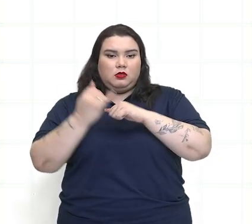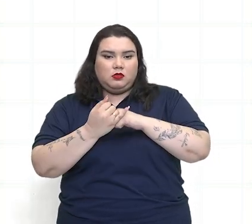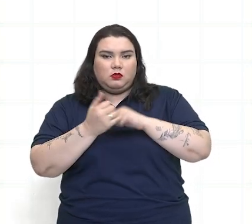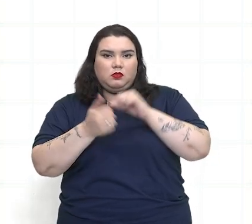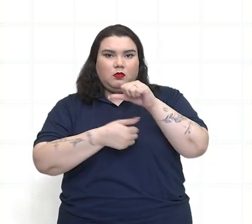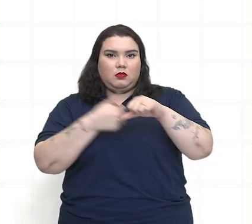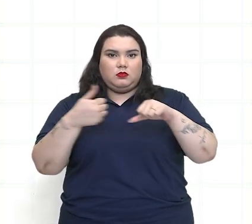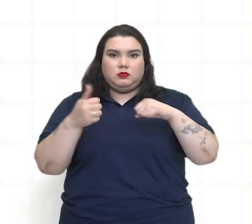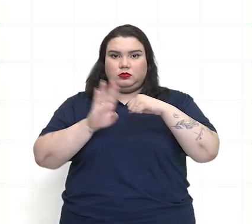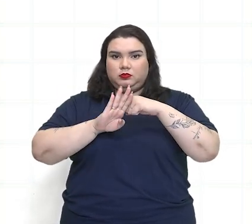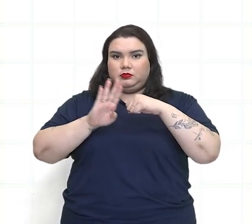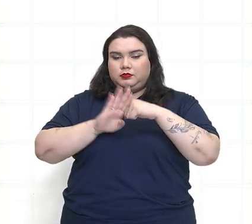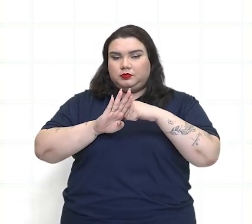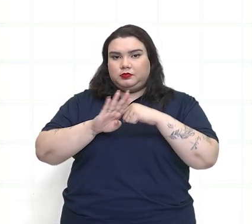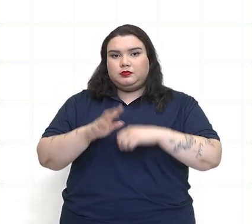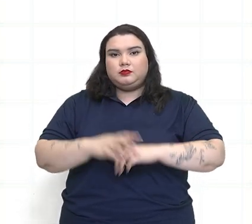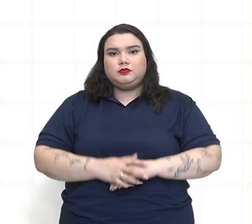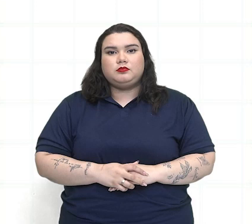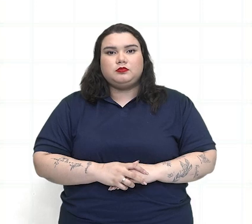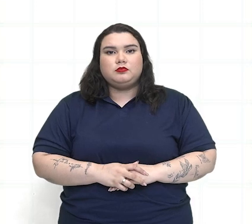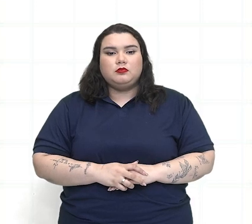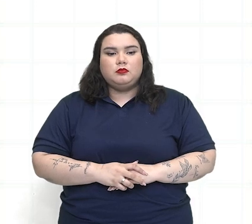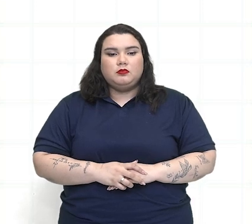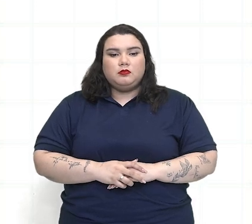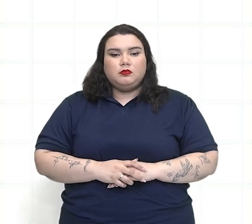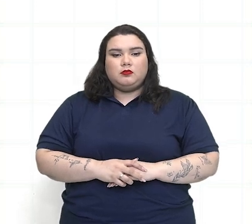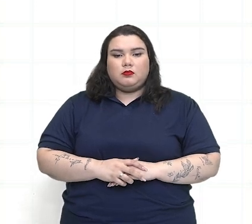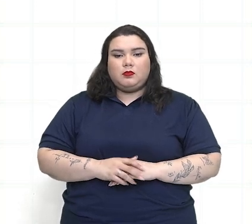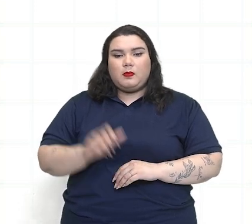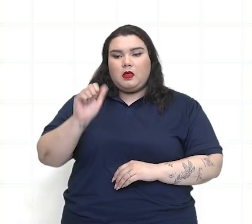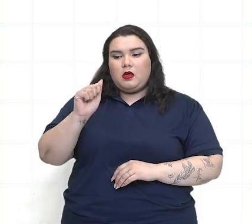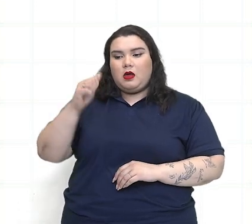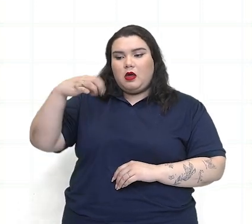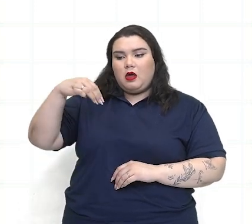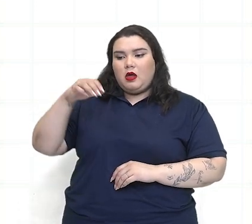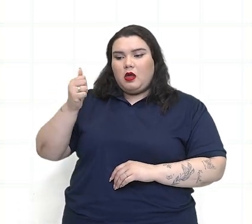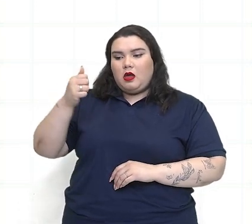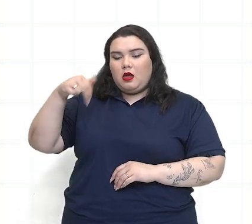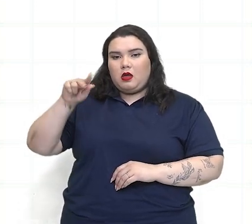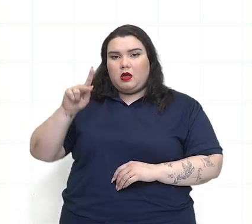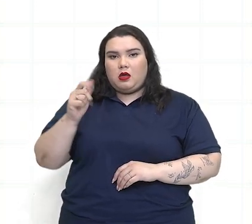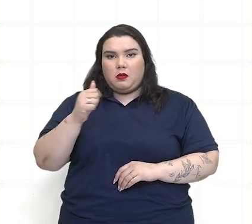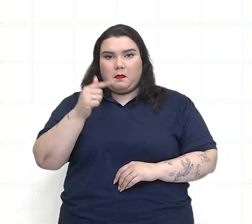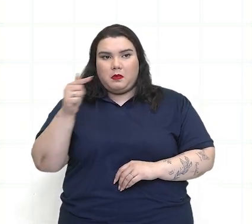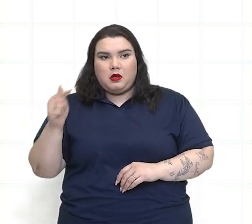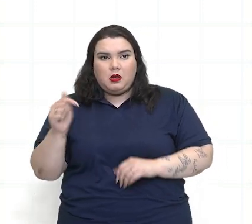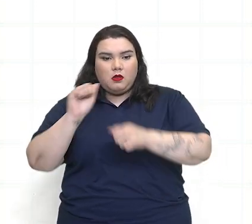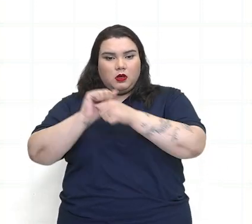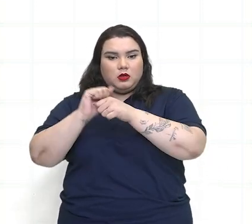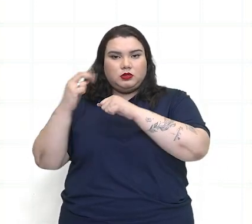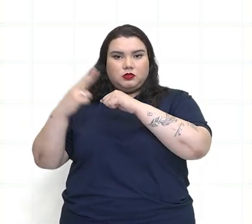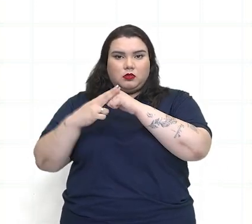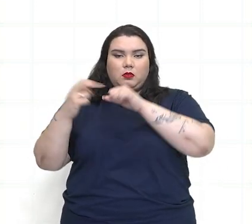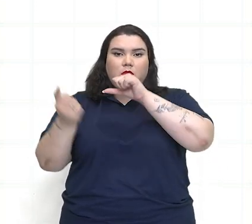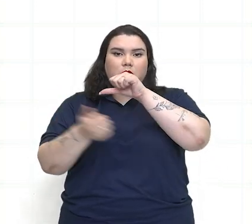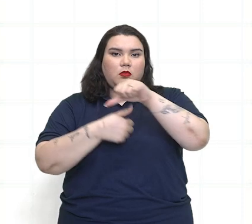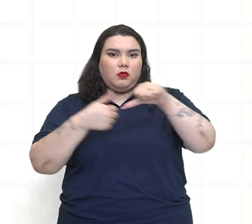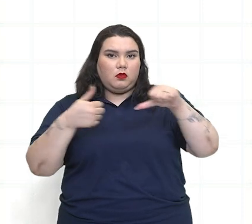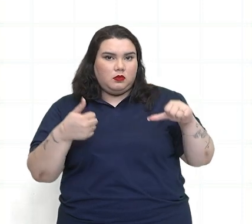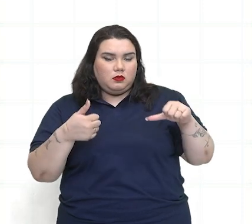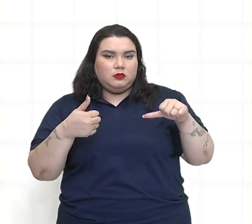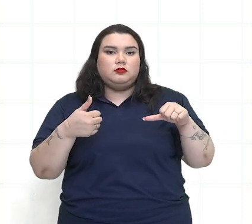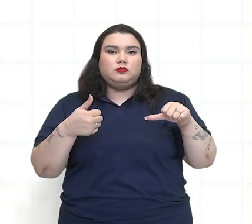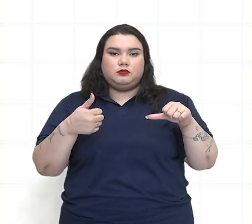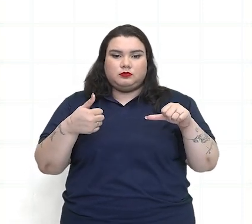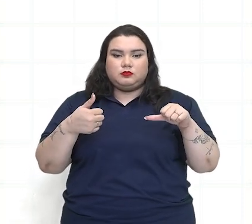num substantivo. Amanhã é um advérbio, como o artigo está na frente dele, já